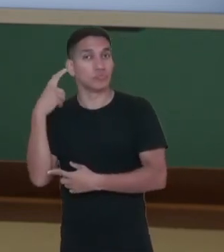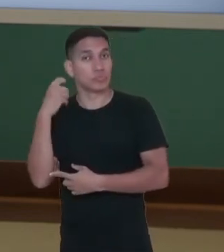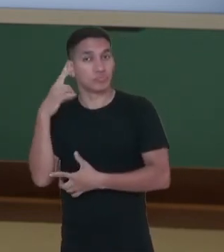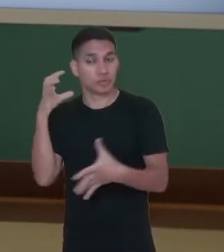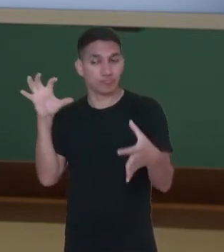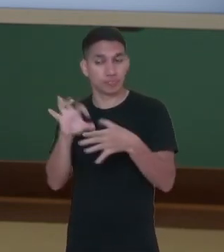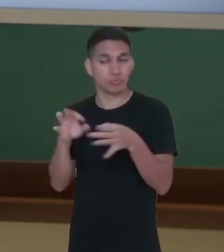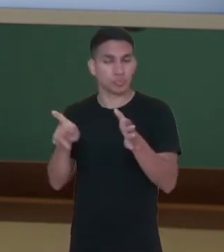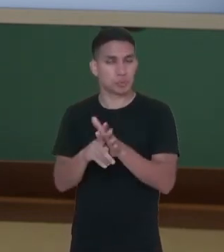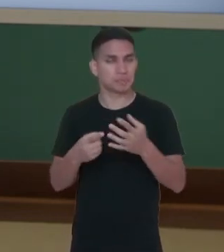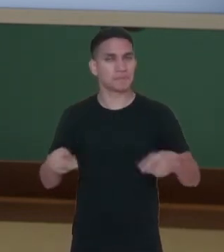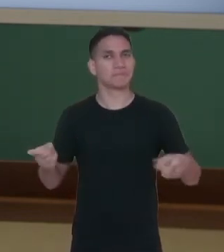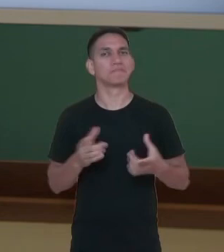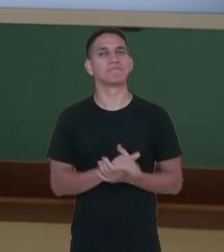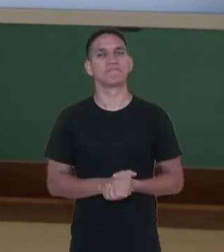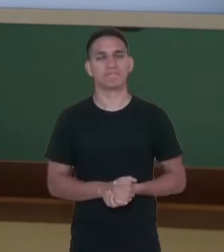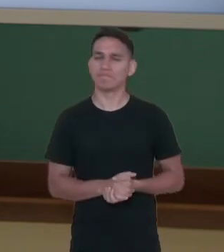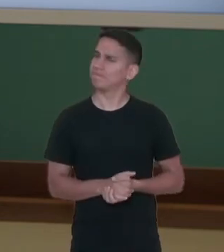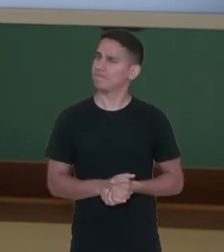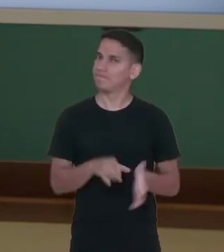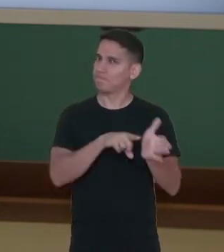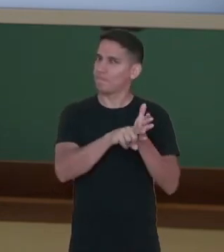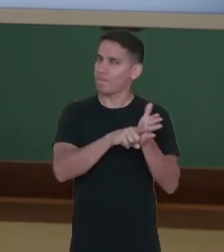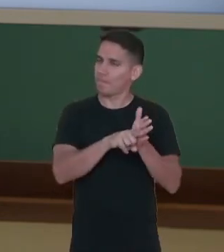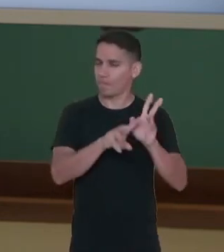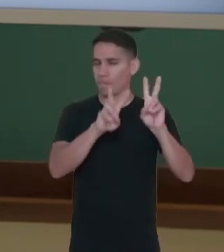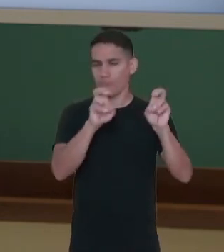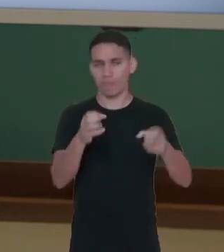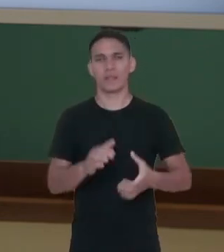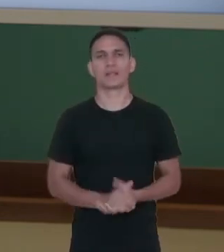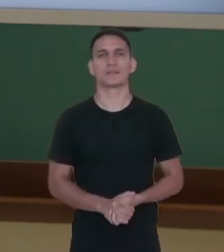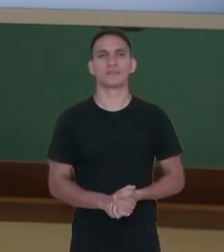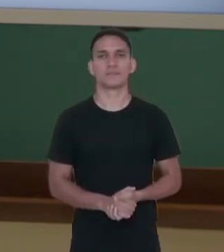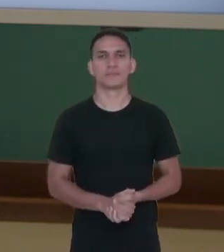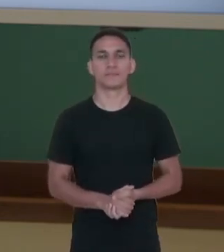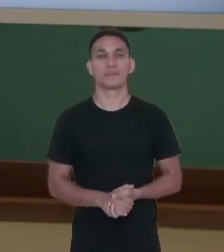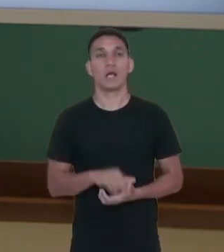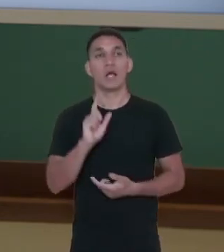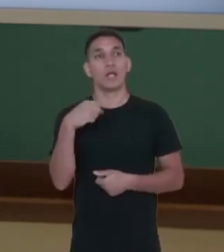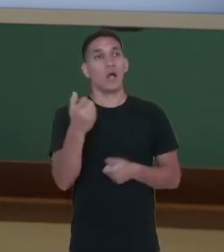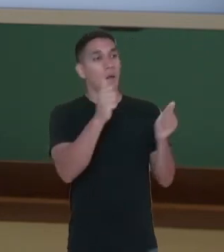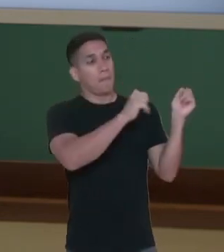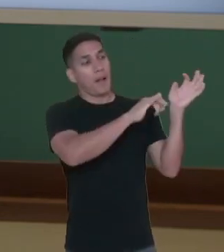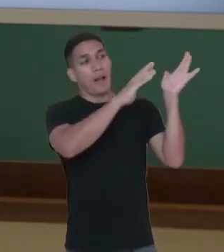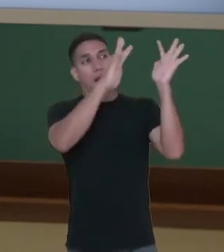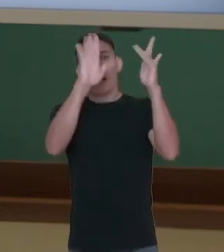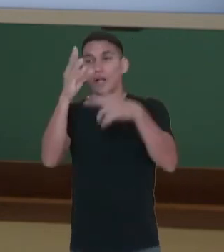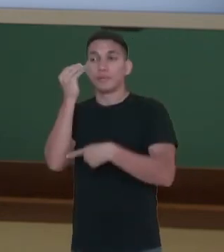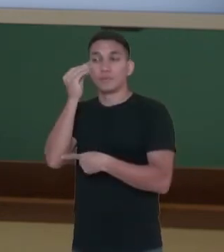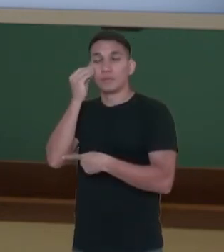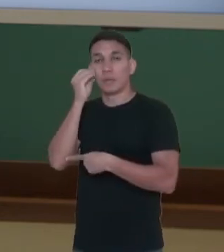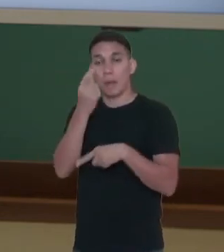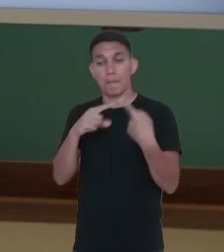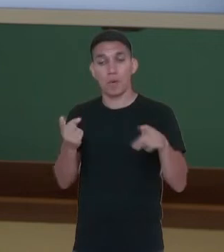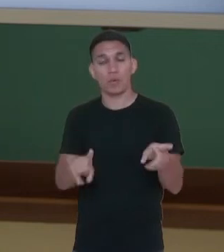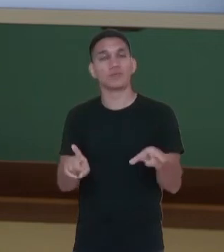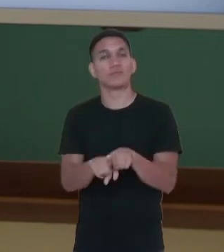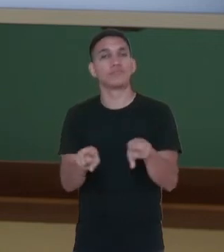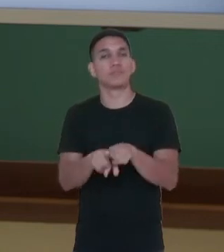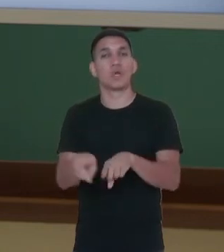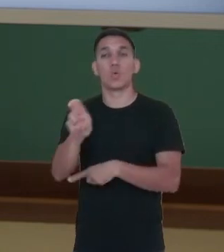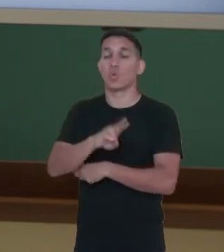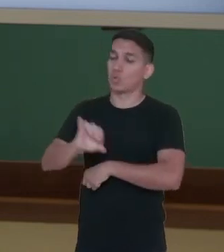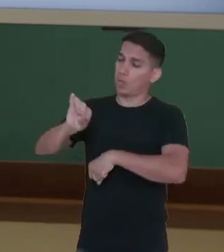na sua música? Pesquise a respeito. Nós falamos sobre experimentação musical e o uso de fontes sonoras